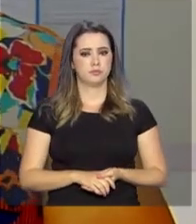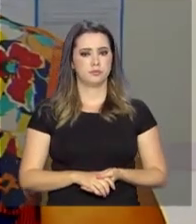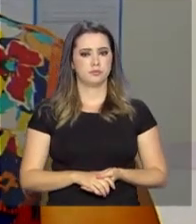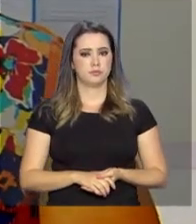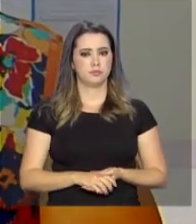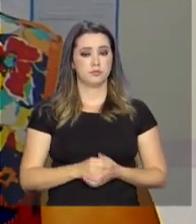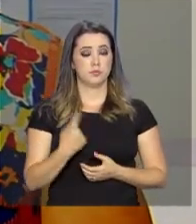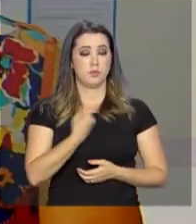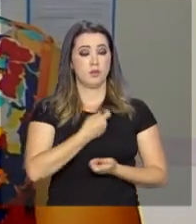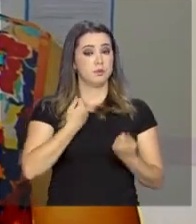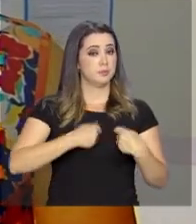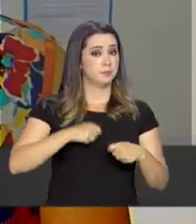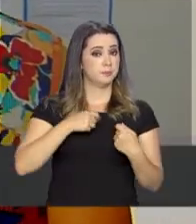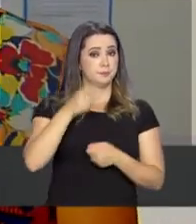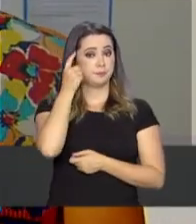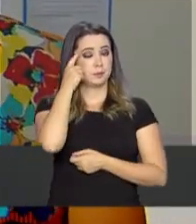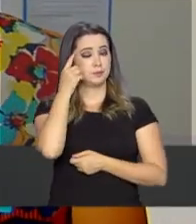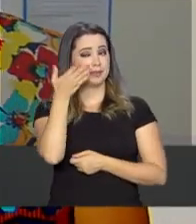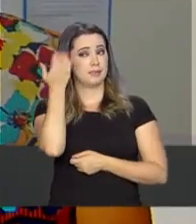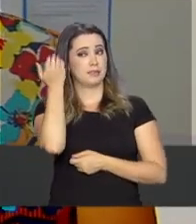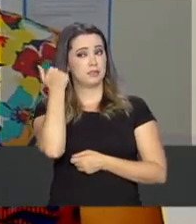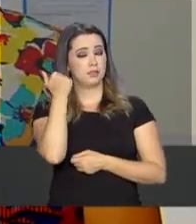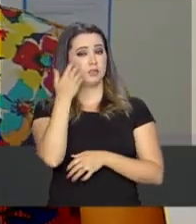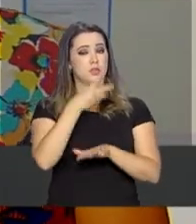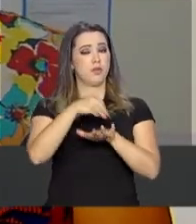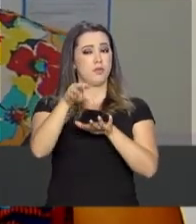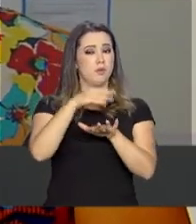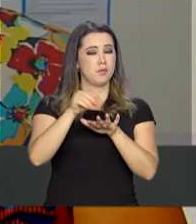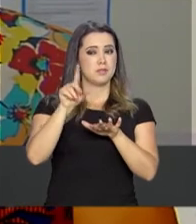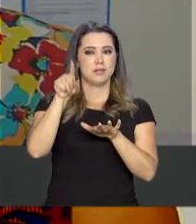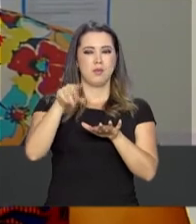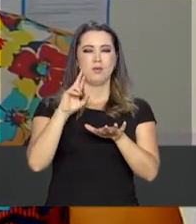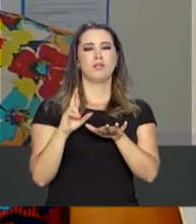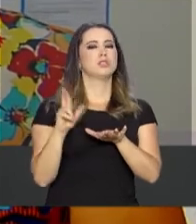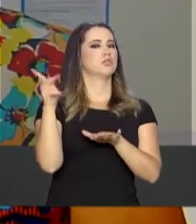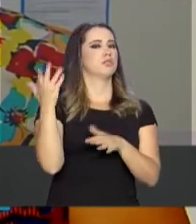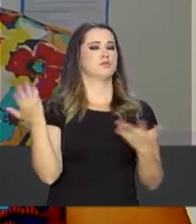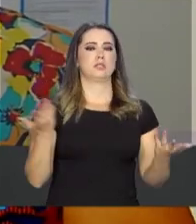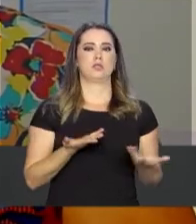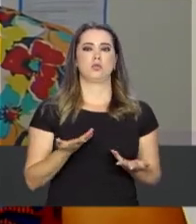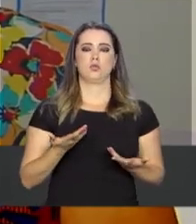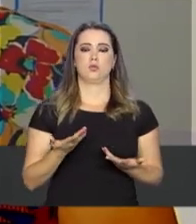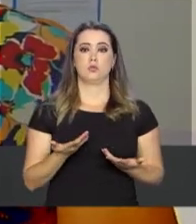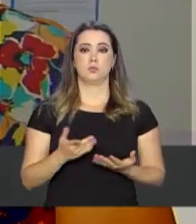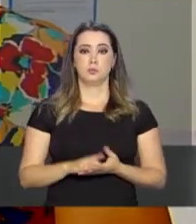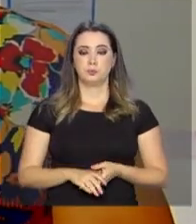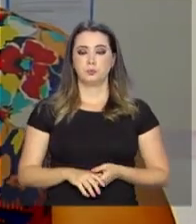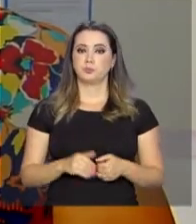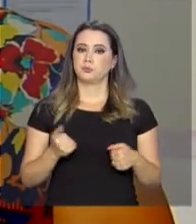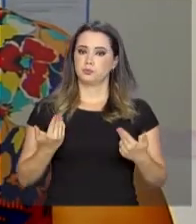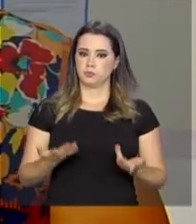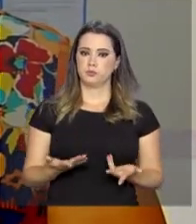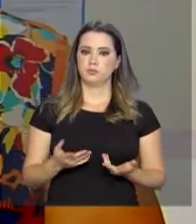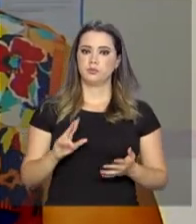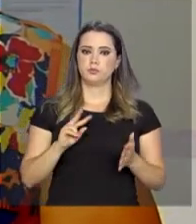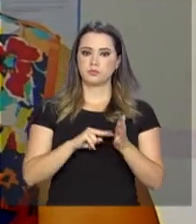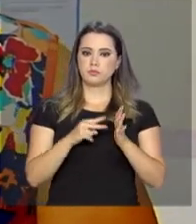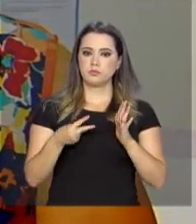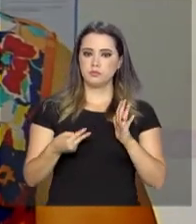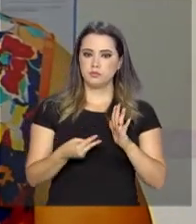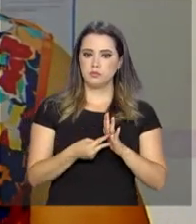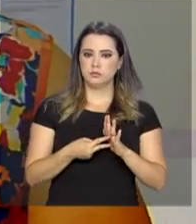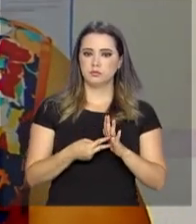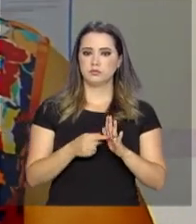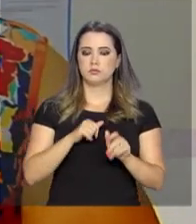acesso à informação que nós tínhamos antigamente era diferente né, de hoje. E isso provoca